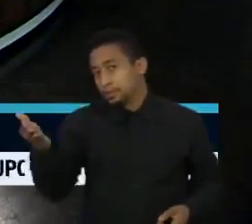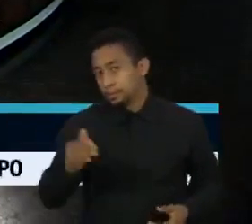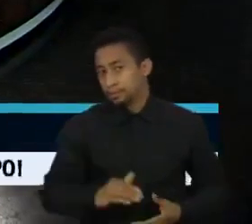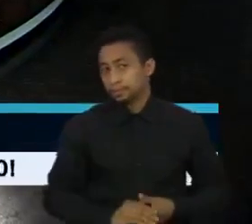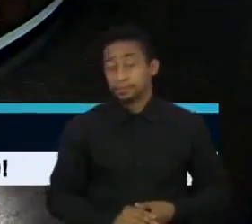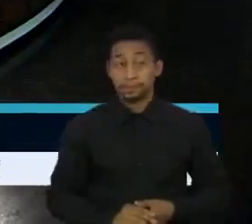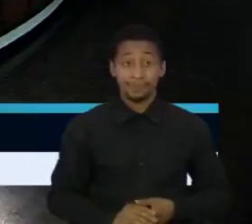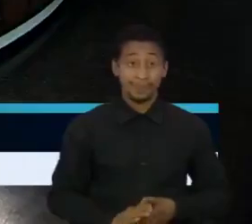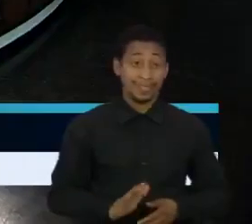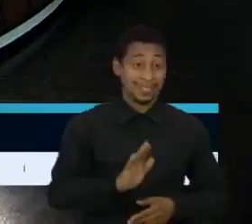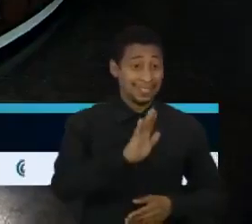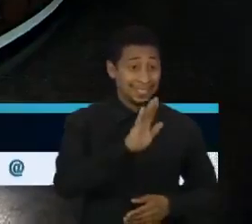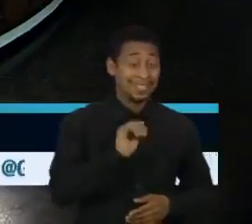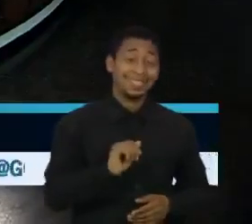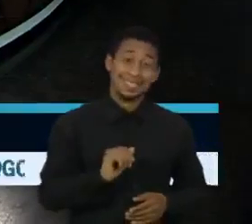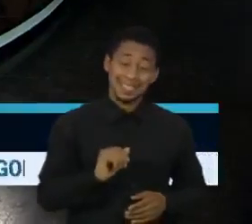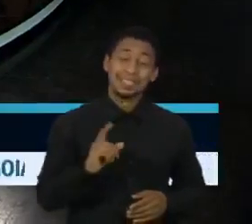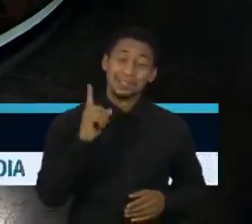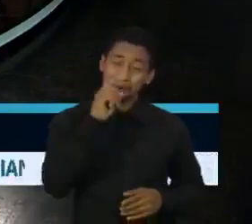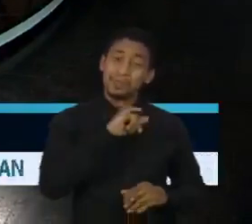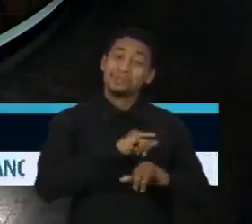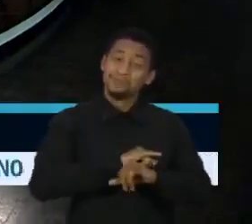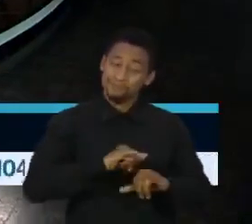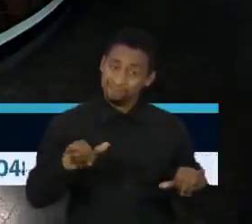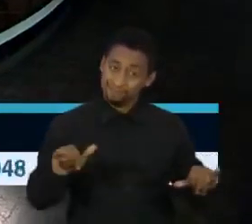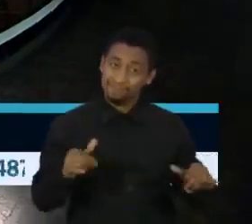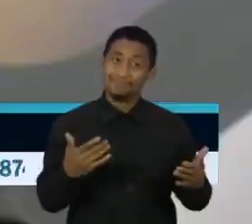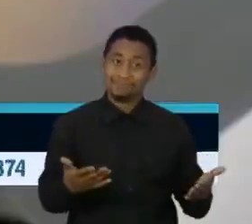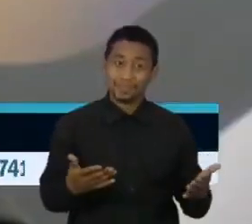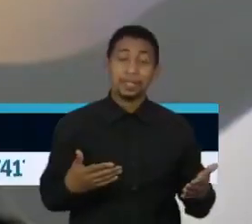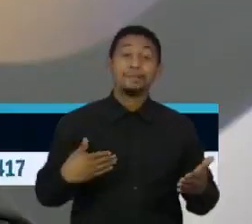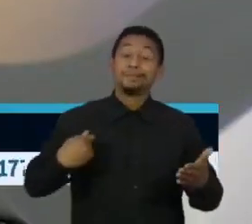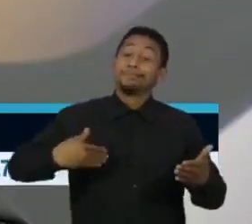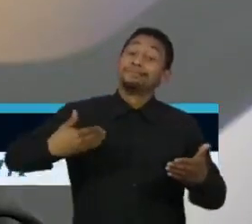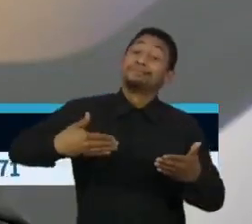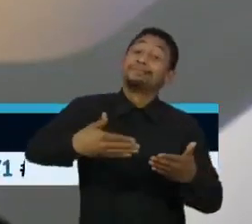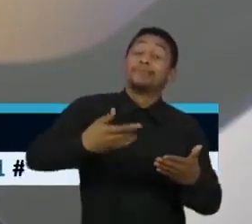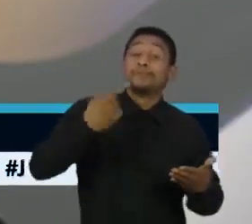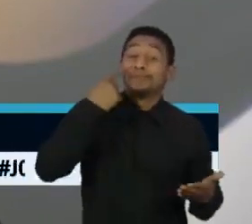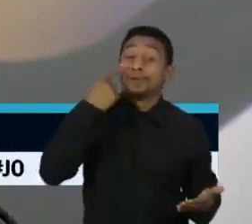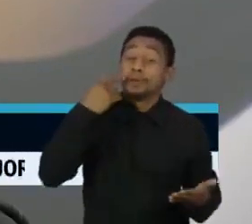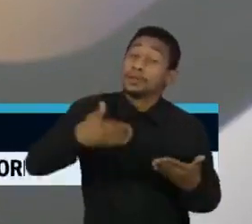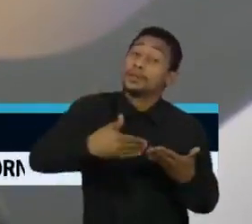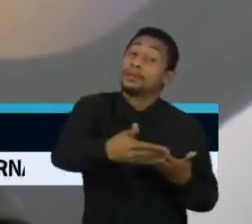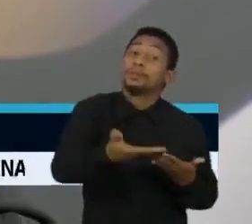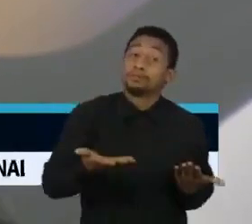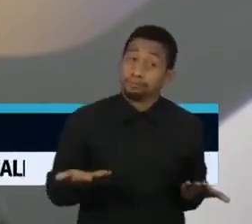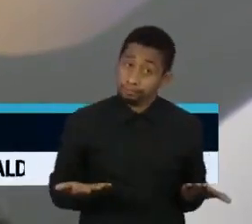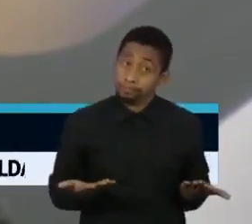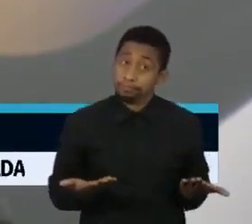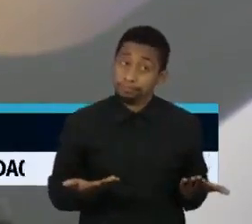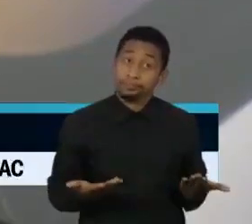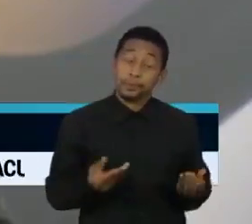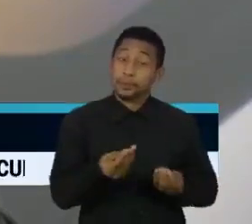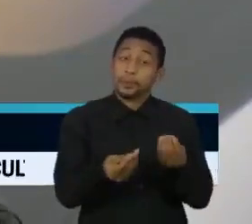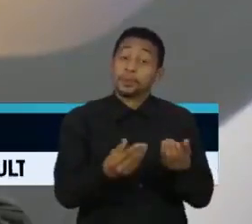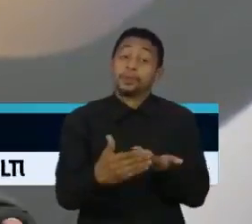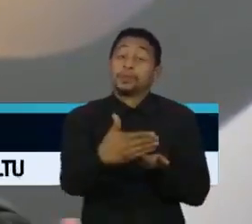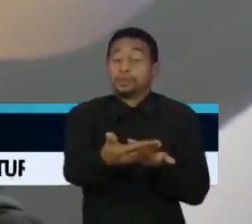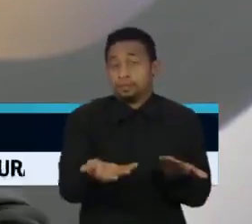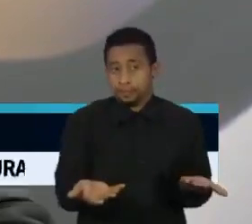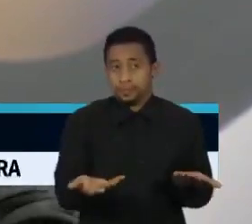a gente só pode falar disso com mais segurança a ver né a ver porque